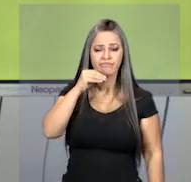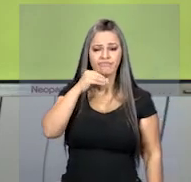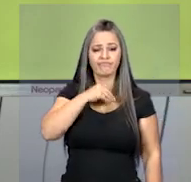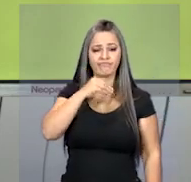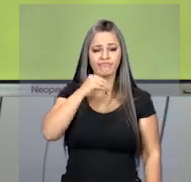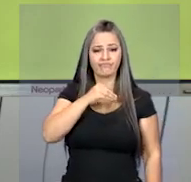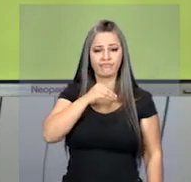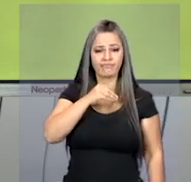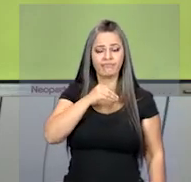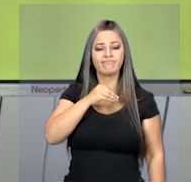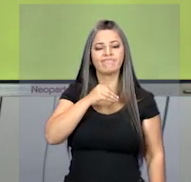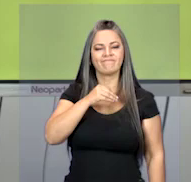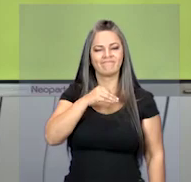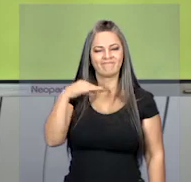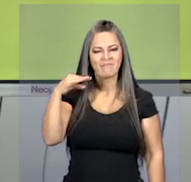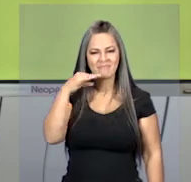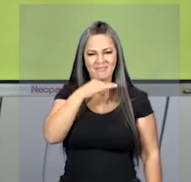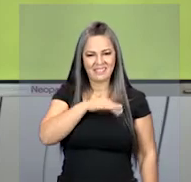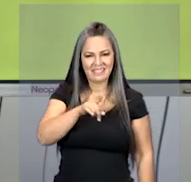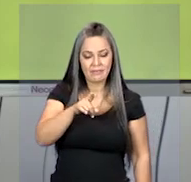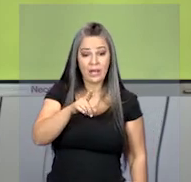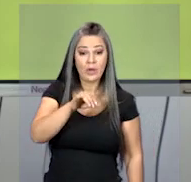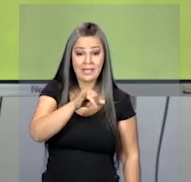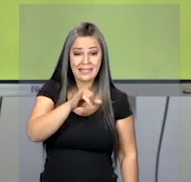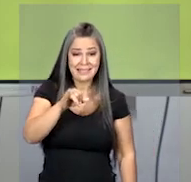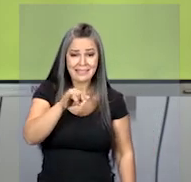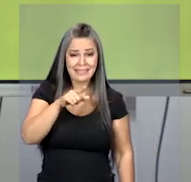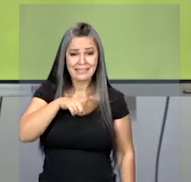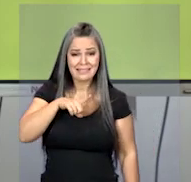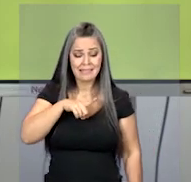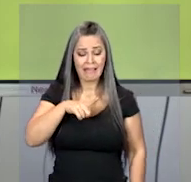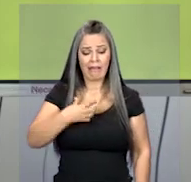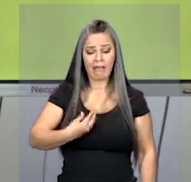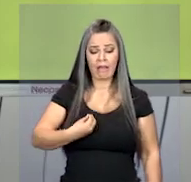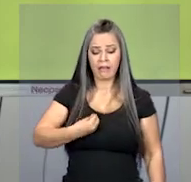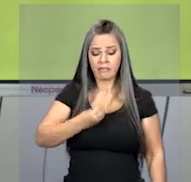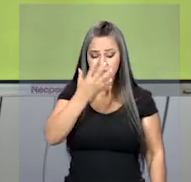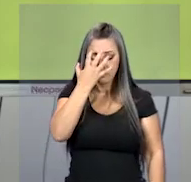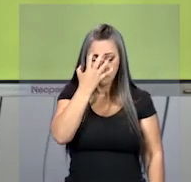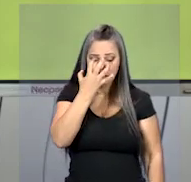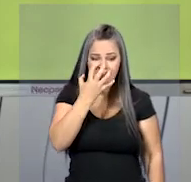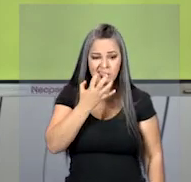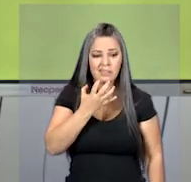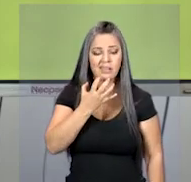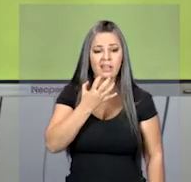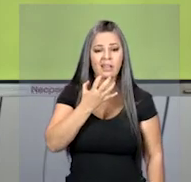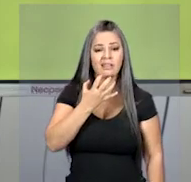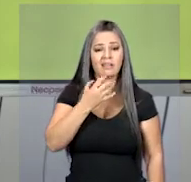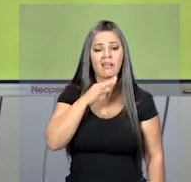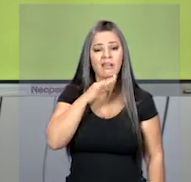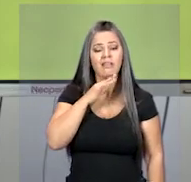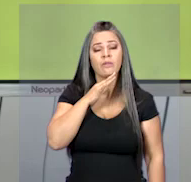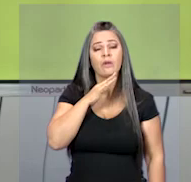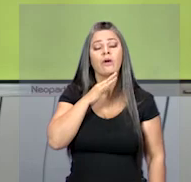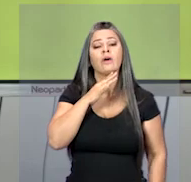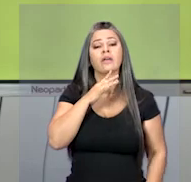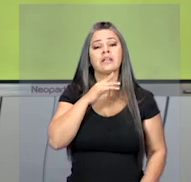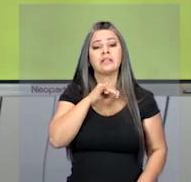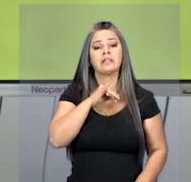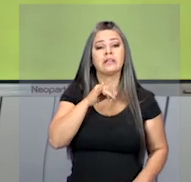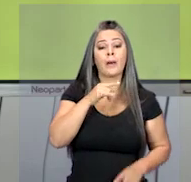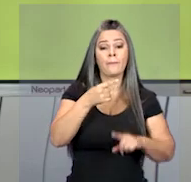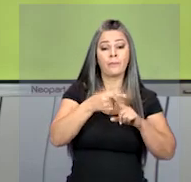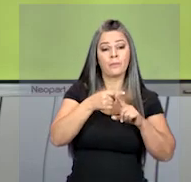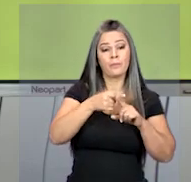apenas baseada naquilo que é real, seria um tédio. Por isso que nós gostamos de ir ao cinema, ir ao teatro, ver um filme, porque